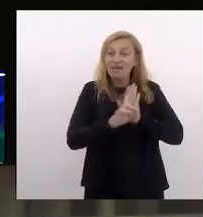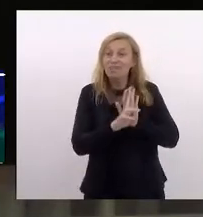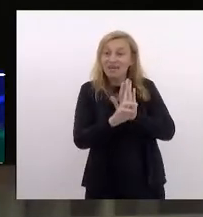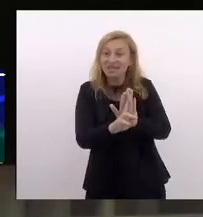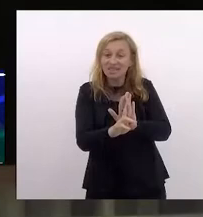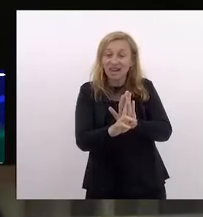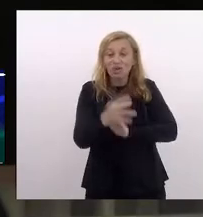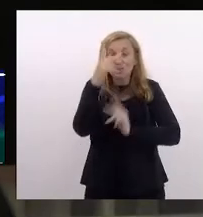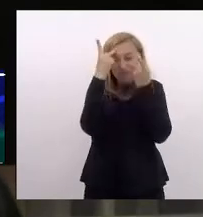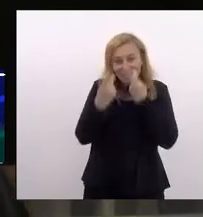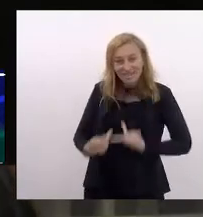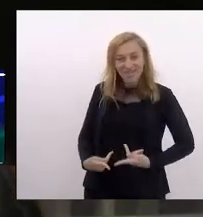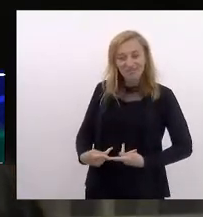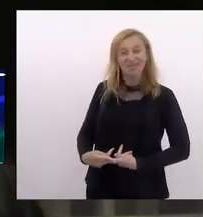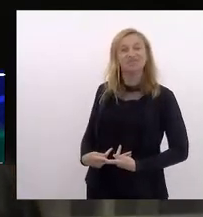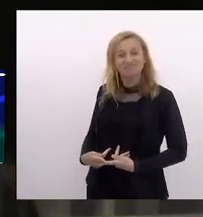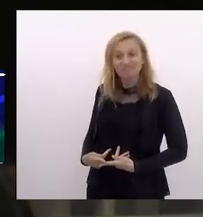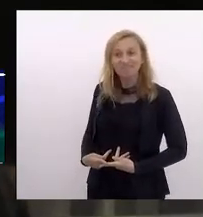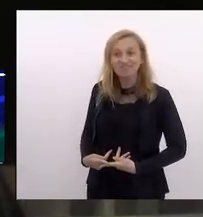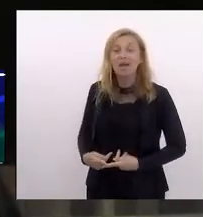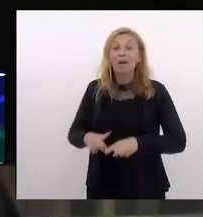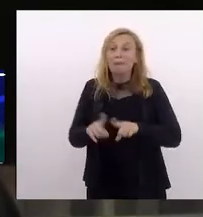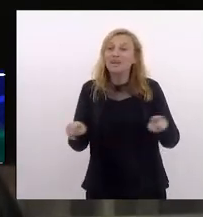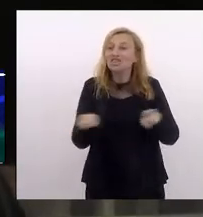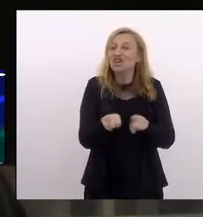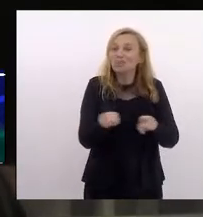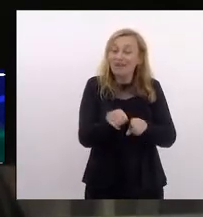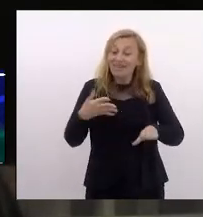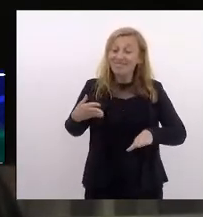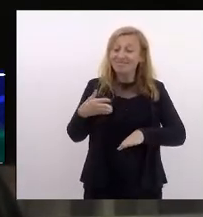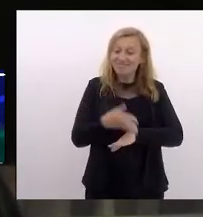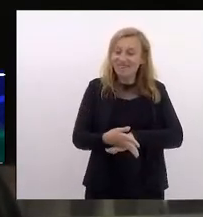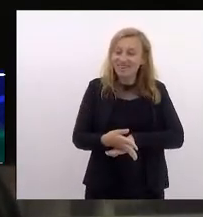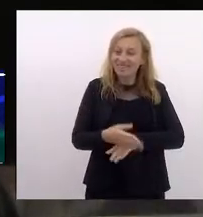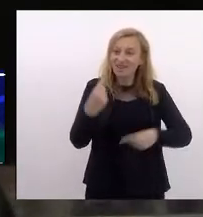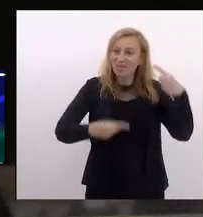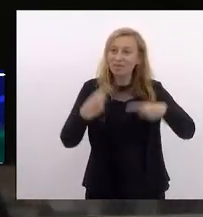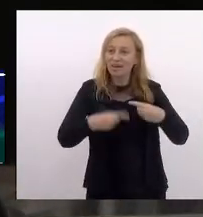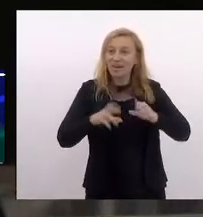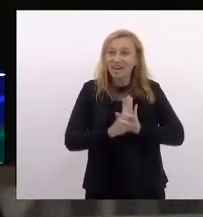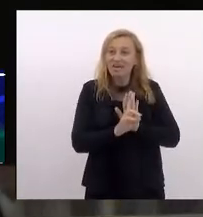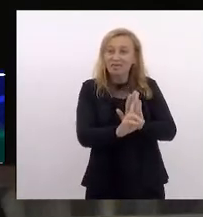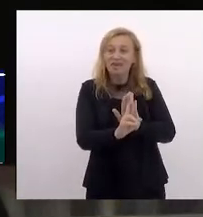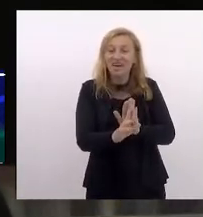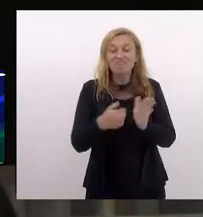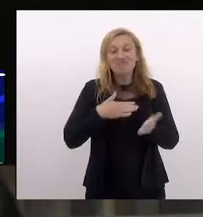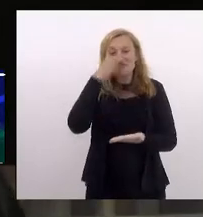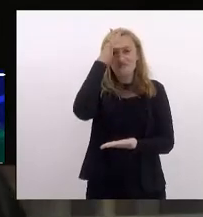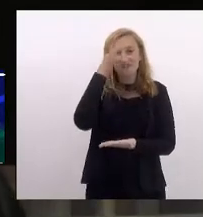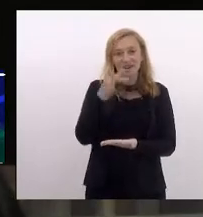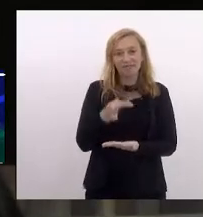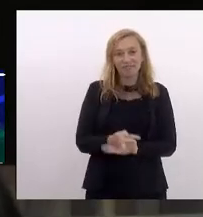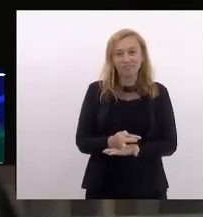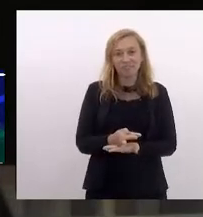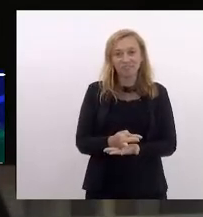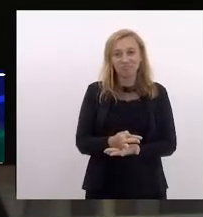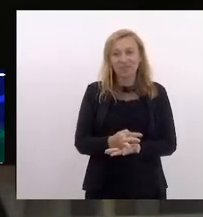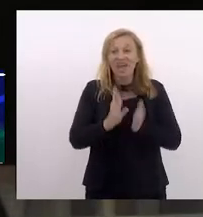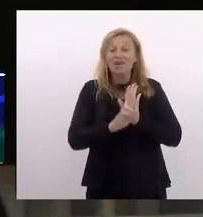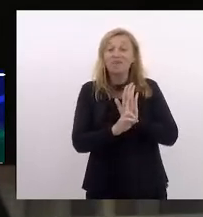representar o ser humano é mas também entrei na política para representar a minha fé